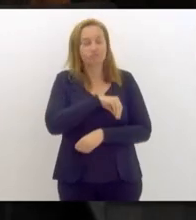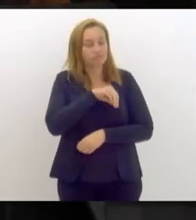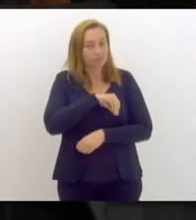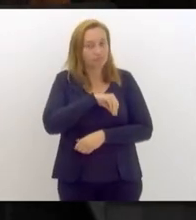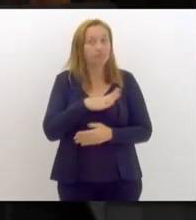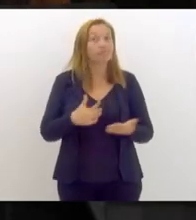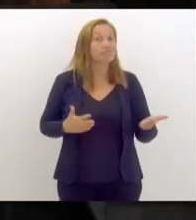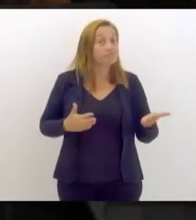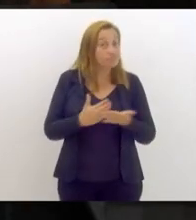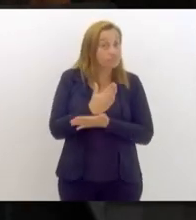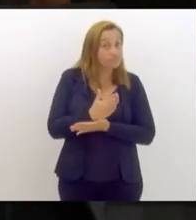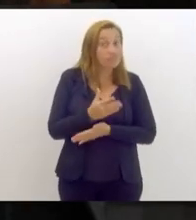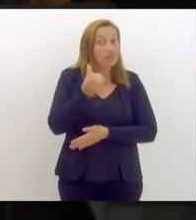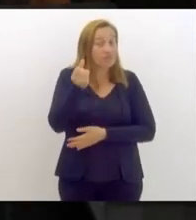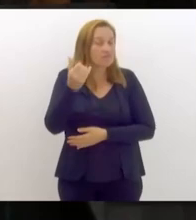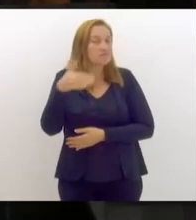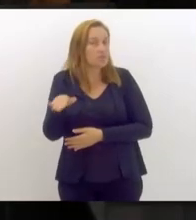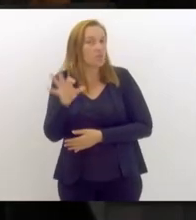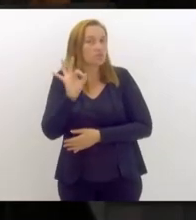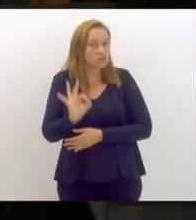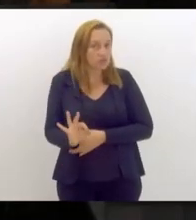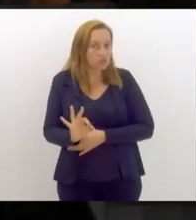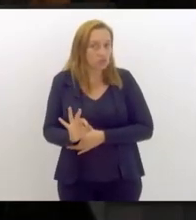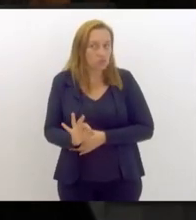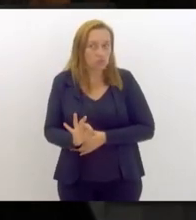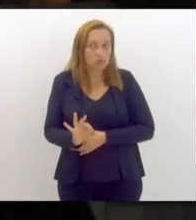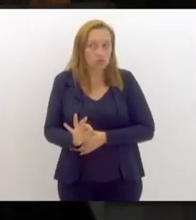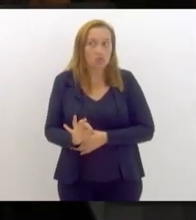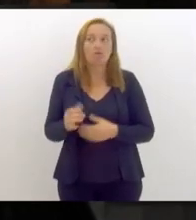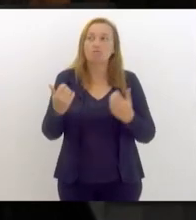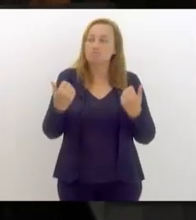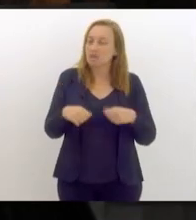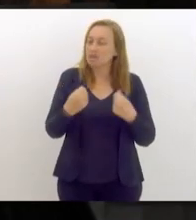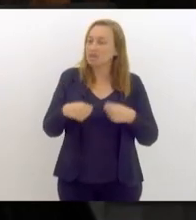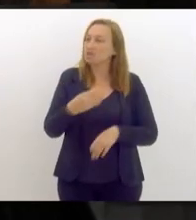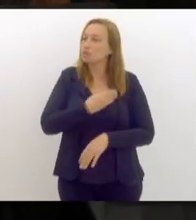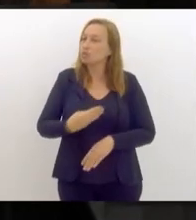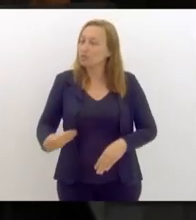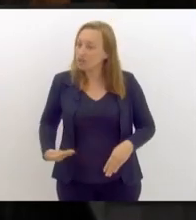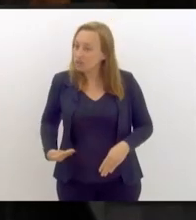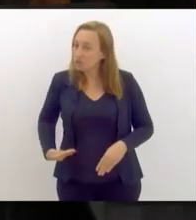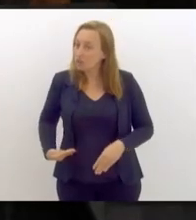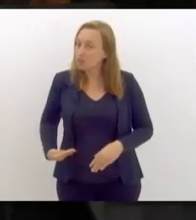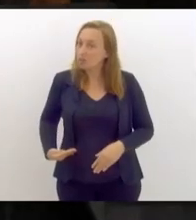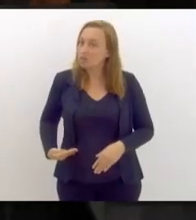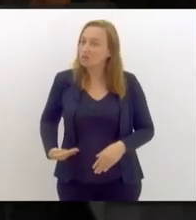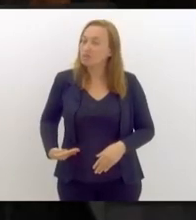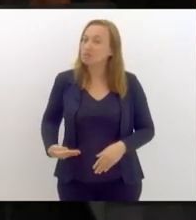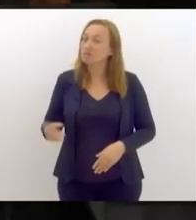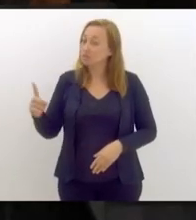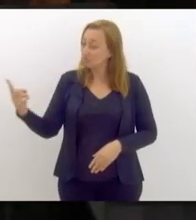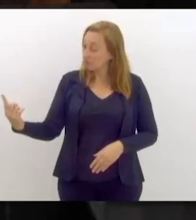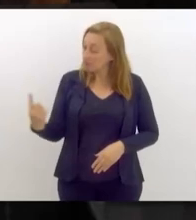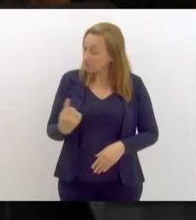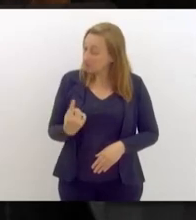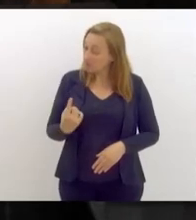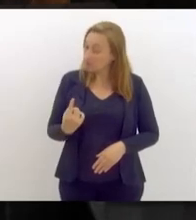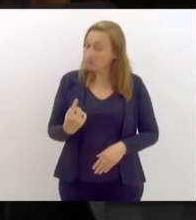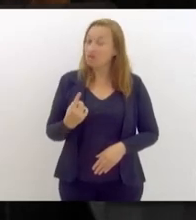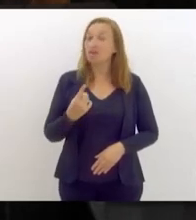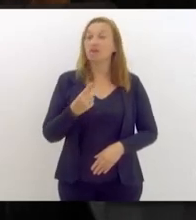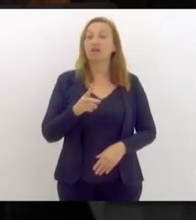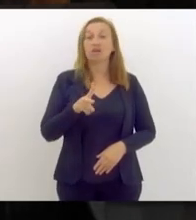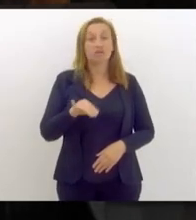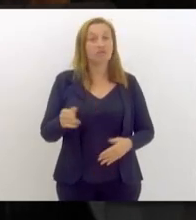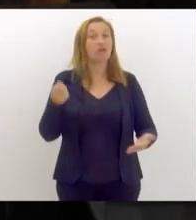aprovada de 6,5% é preciso que o governador venha público e diz que vai fazer